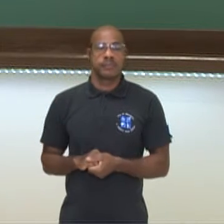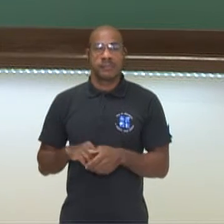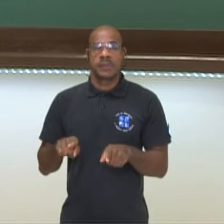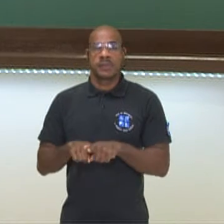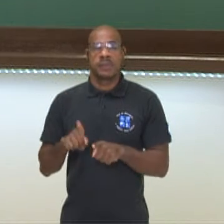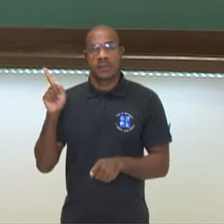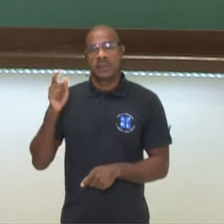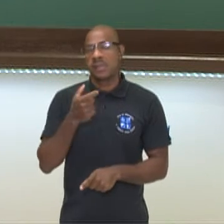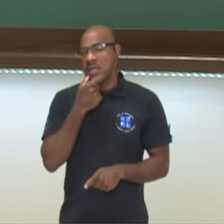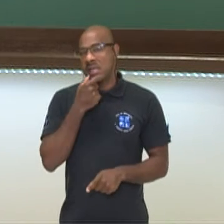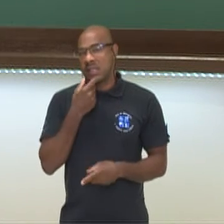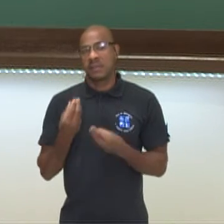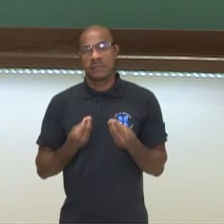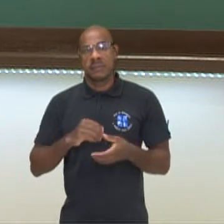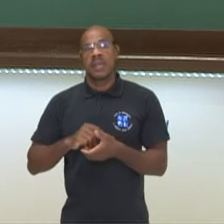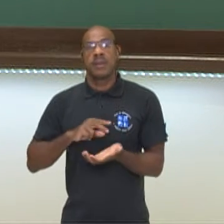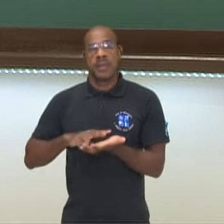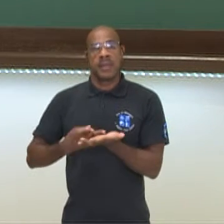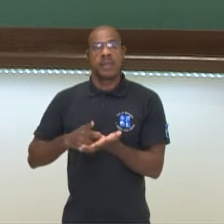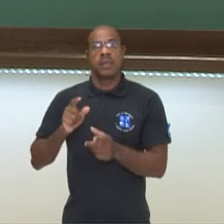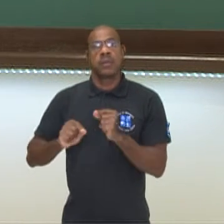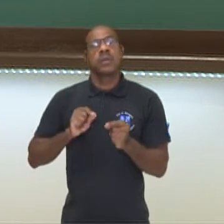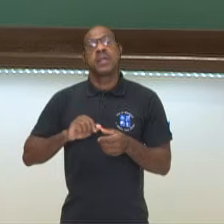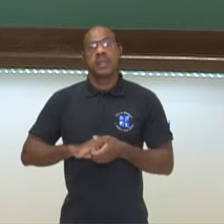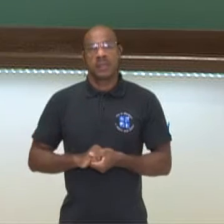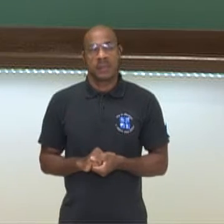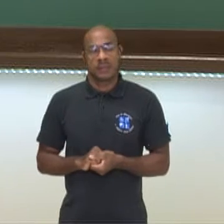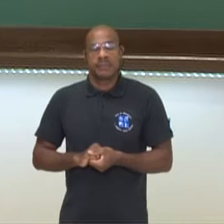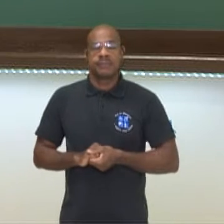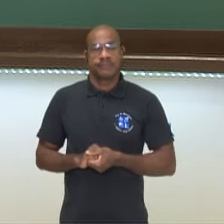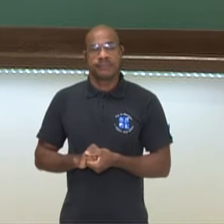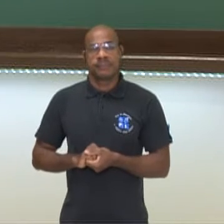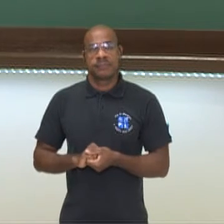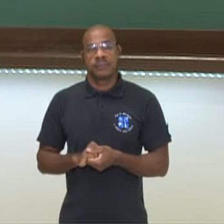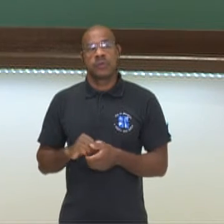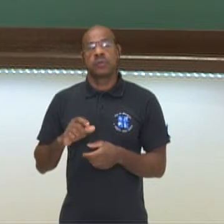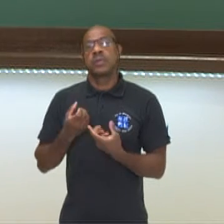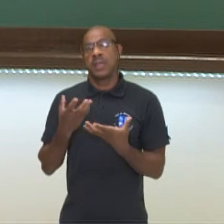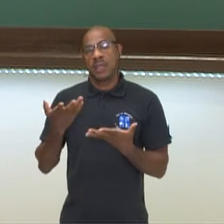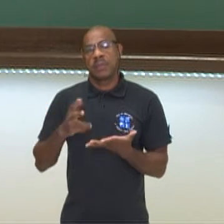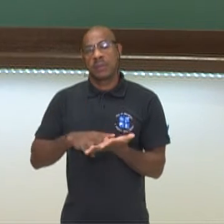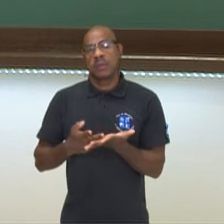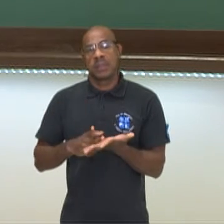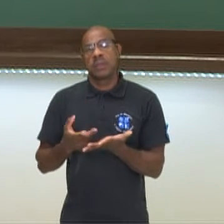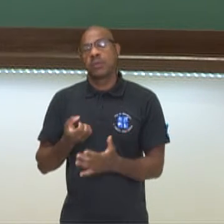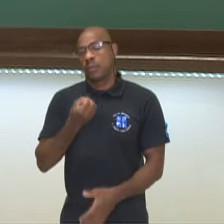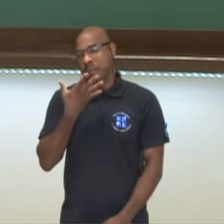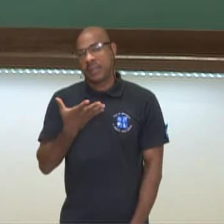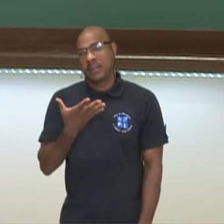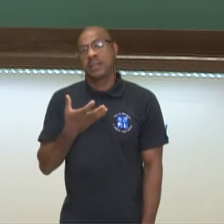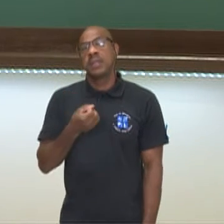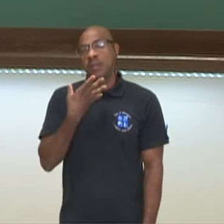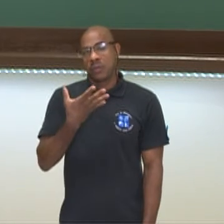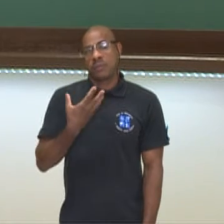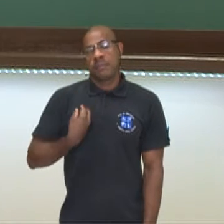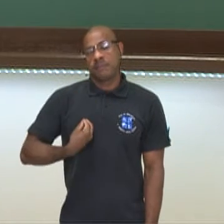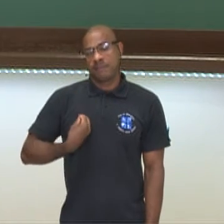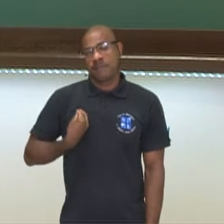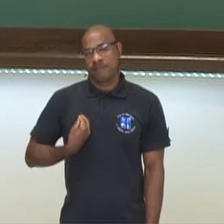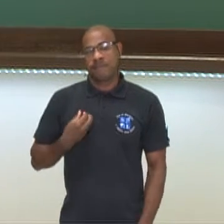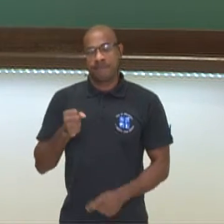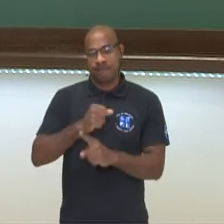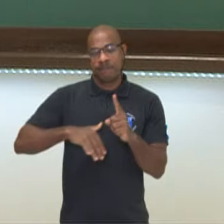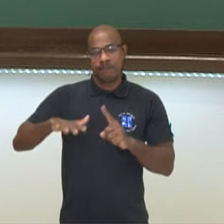né? Também seria uma tradução, entre aspas, aí, do estado do bem-estar social, welfare state. Legal,